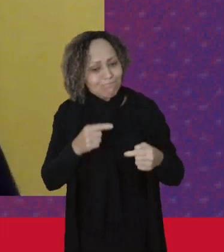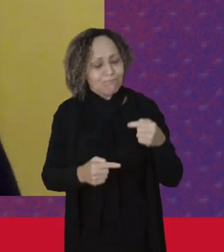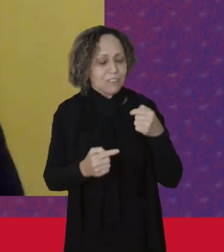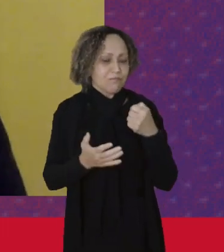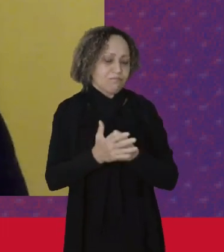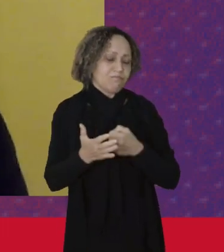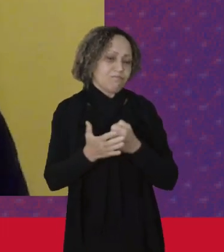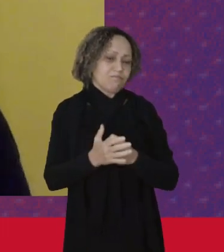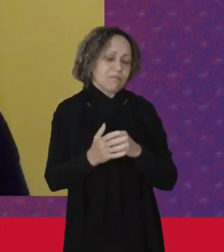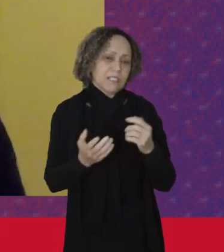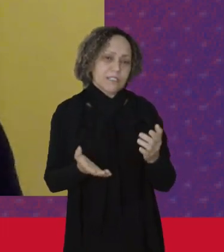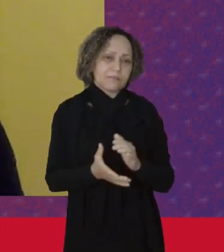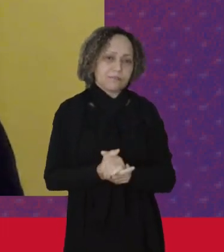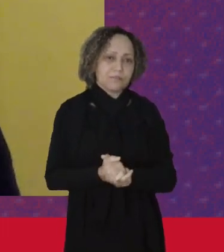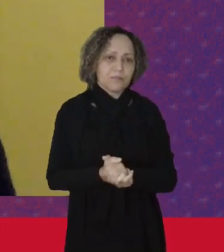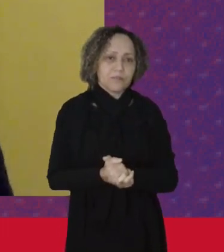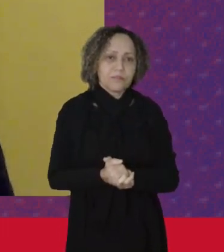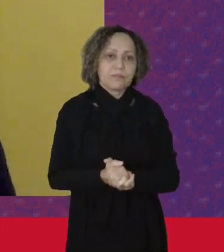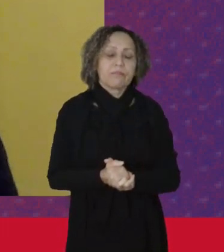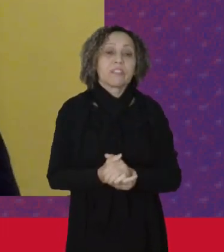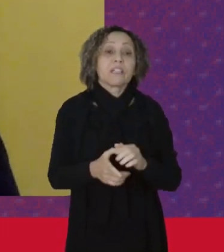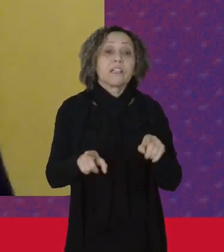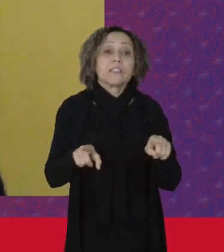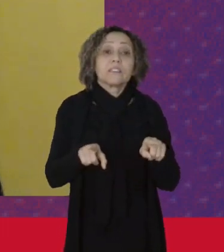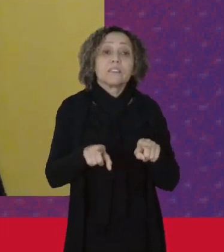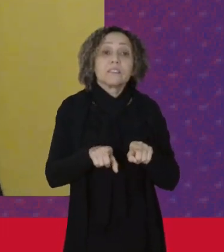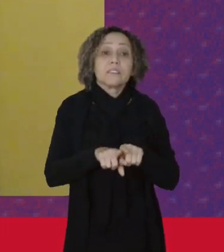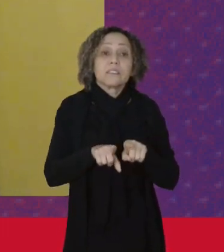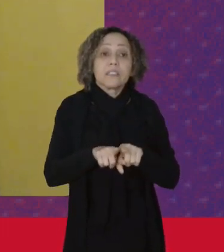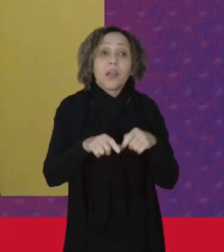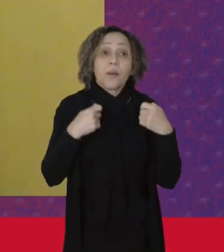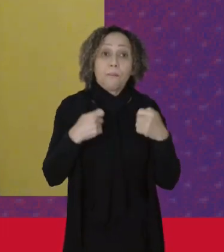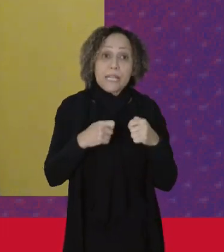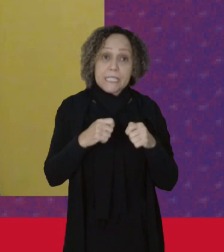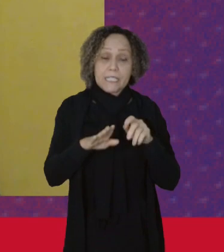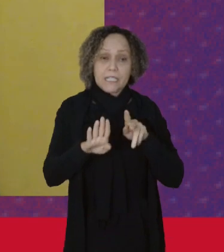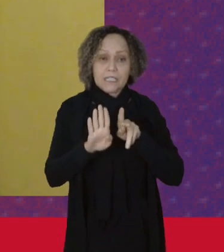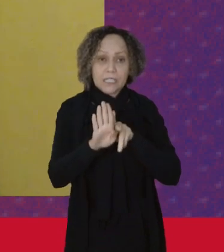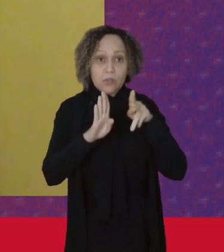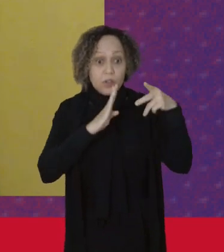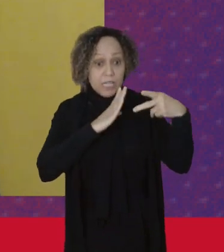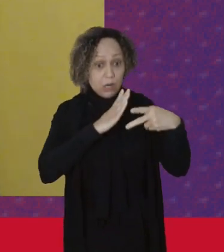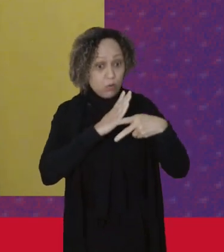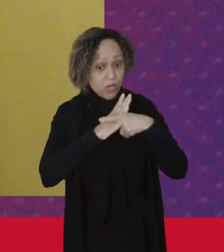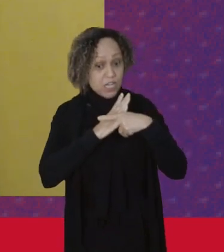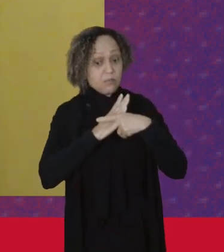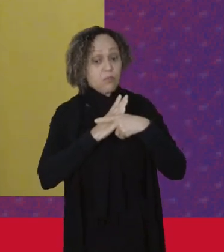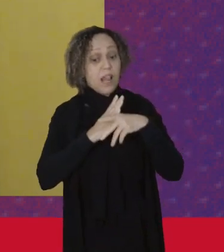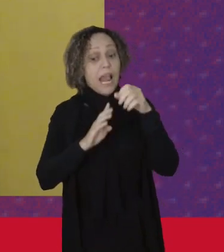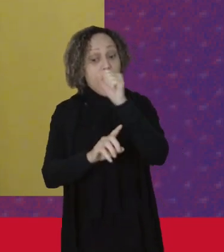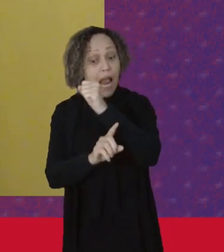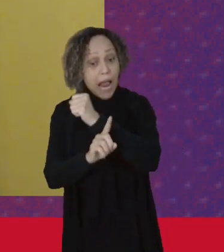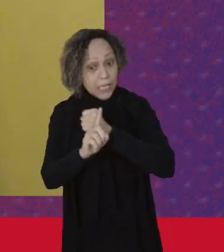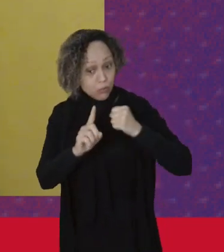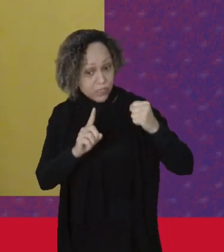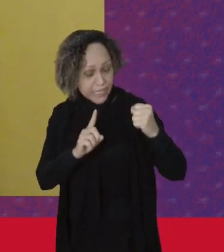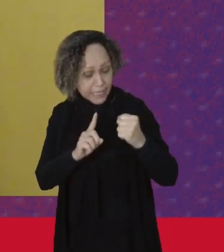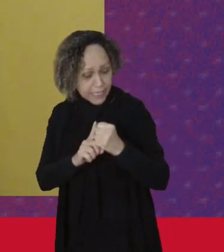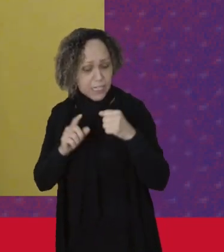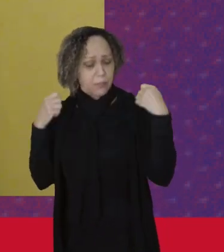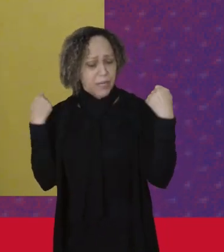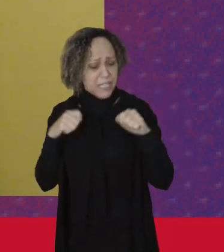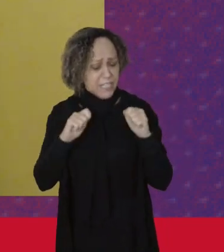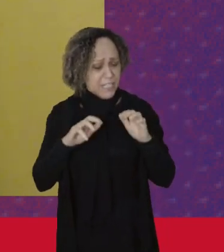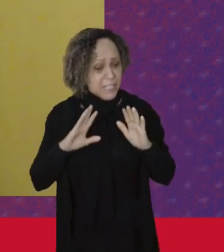políticas. E queria dizer isso porque eu acho que é isso, assim, tem que ter protagonismo social. Agora, o protagonismo social não nasce das